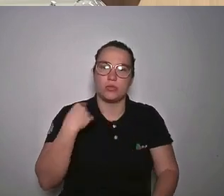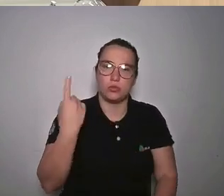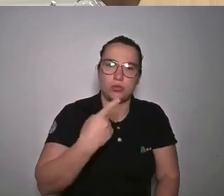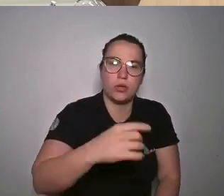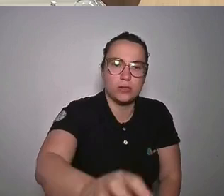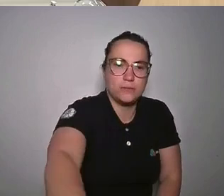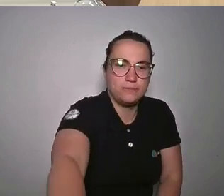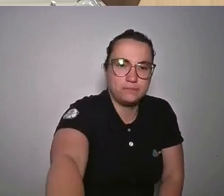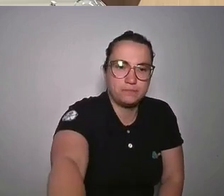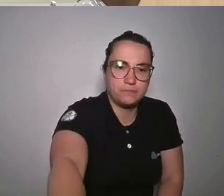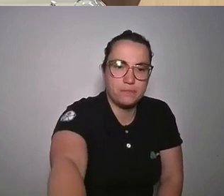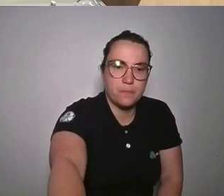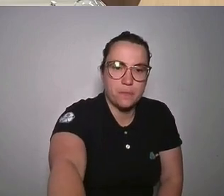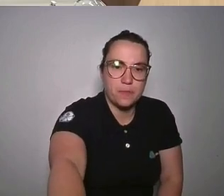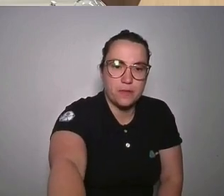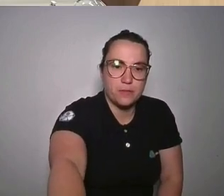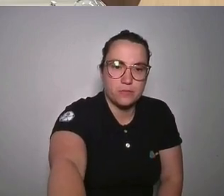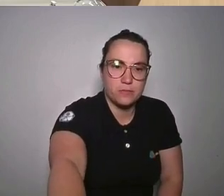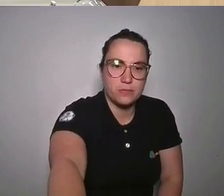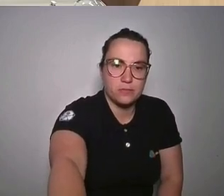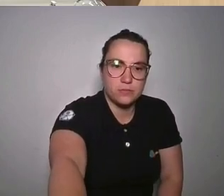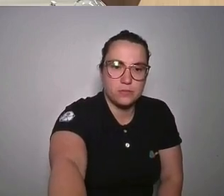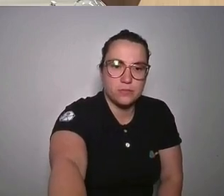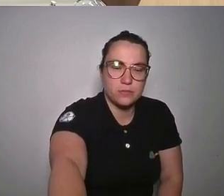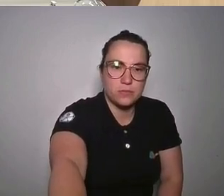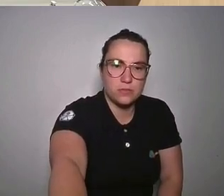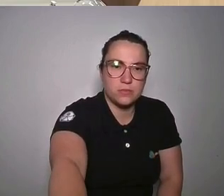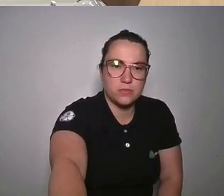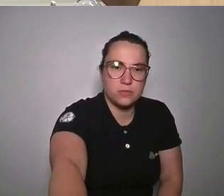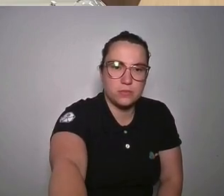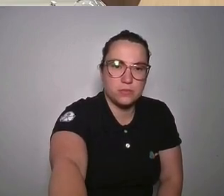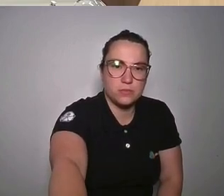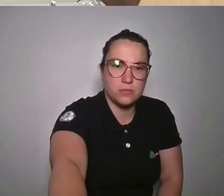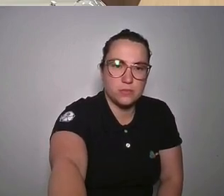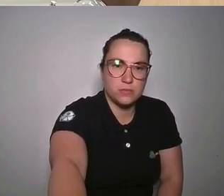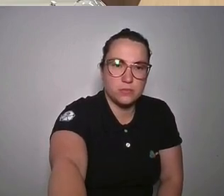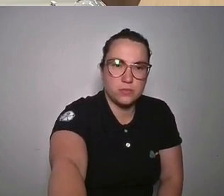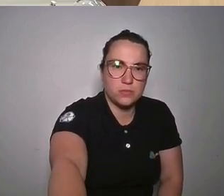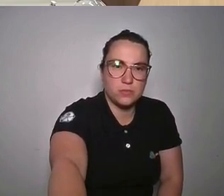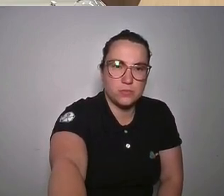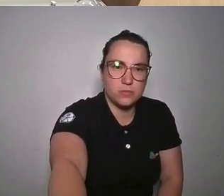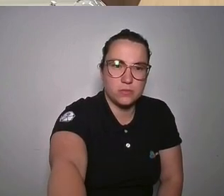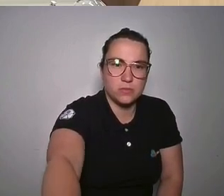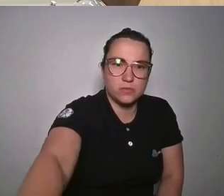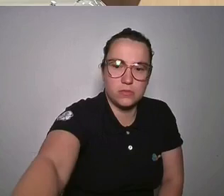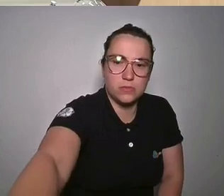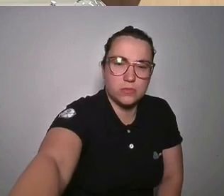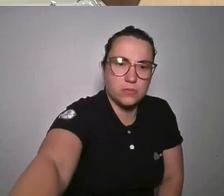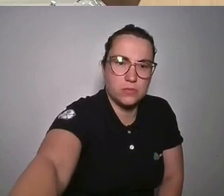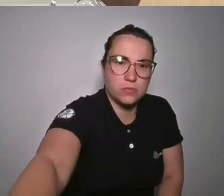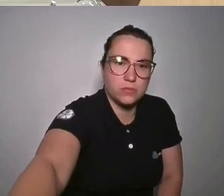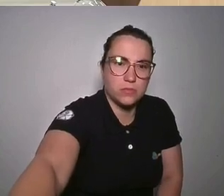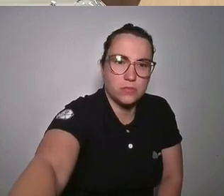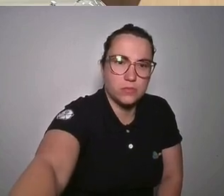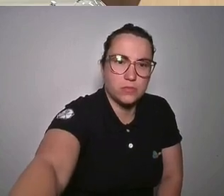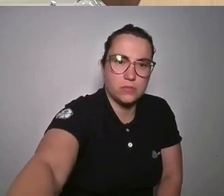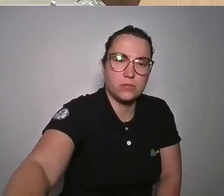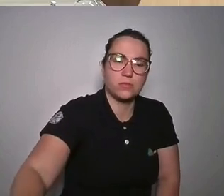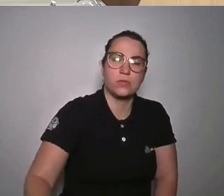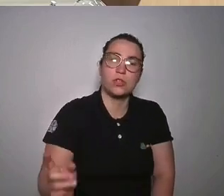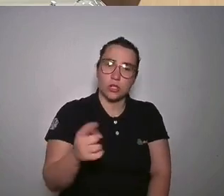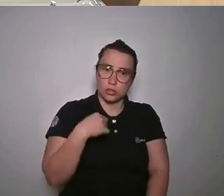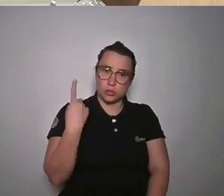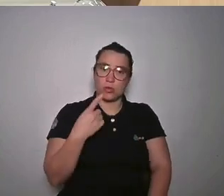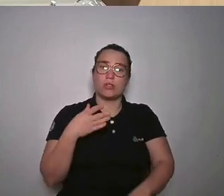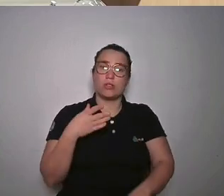todos os bairros centrais de Guaíra. Nós fomos no Dr. Oliveira Castro, nós fomos na